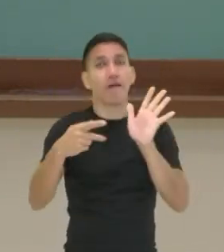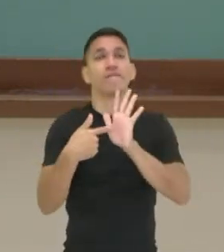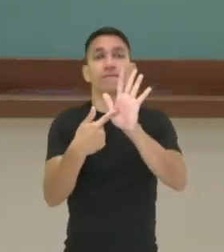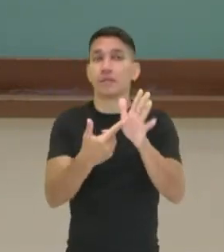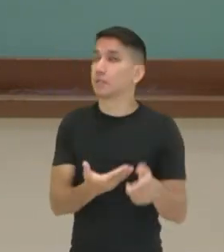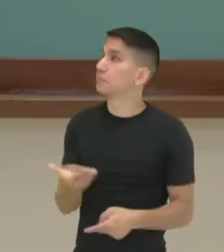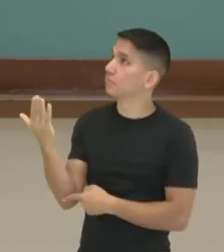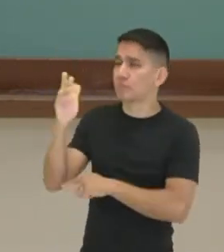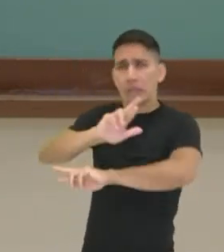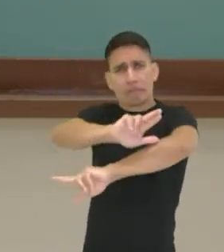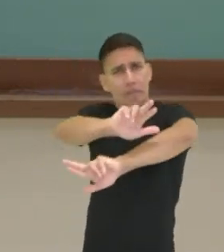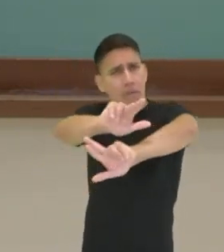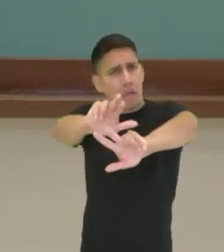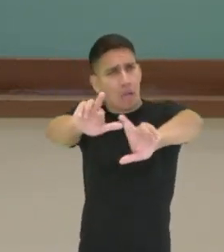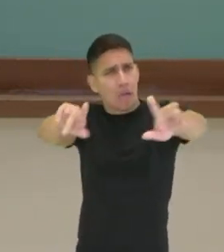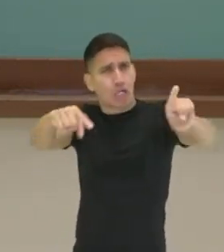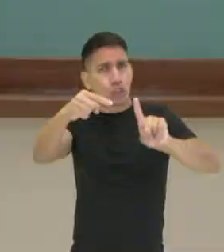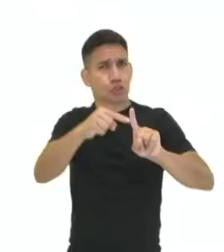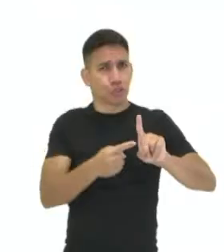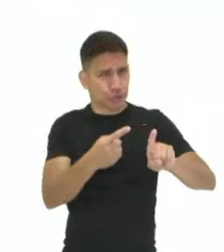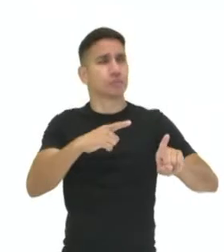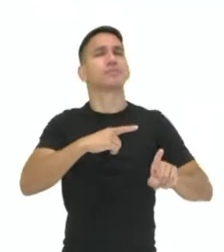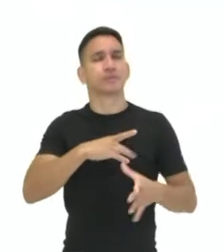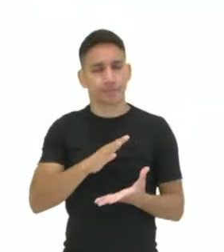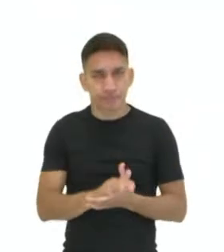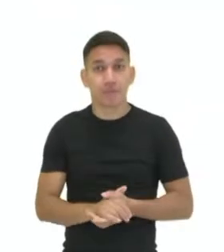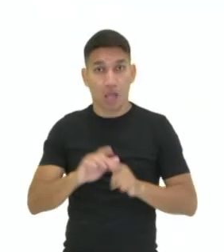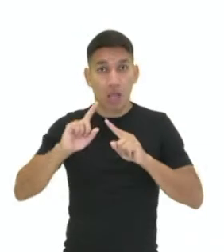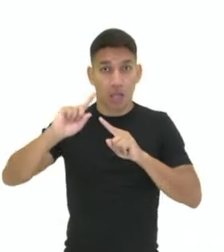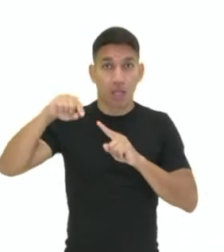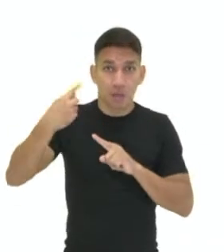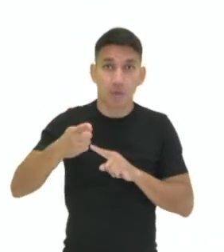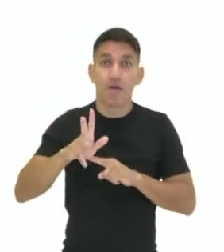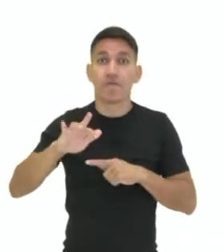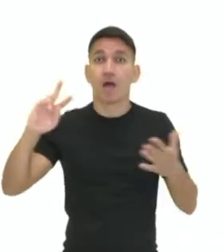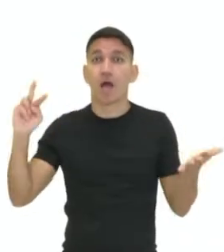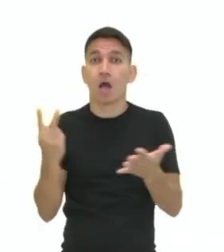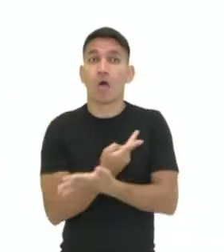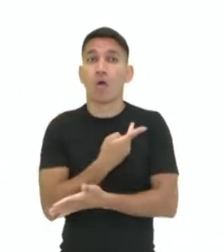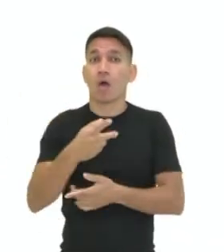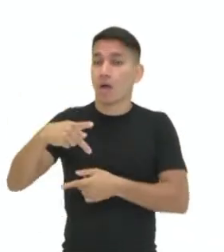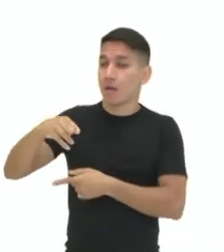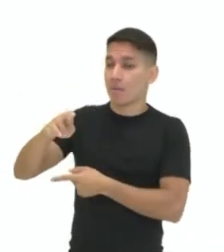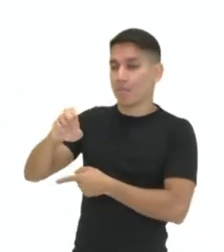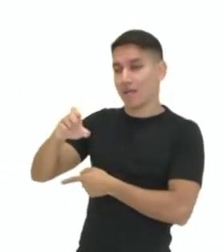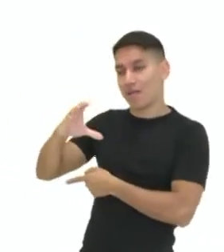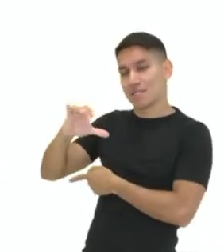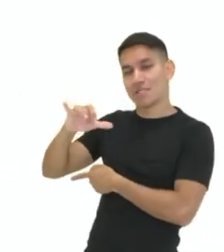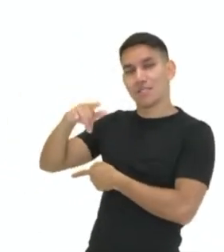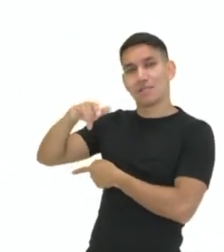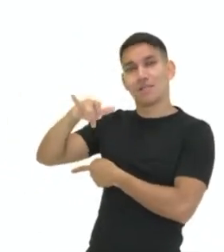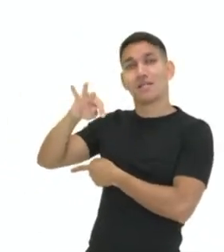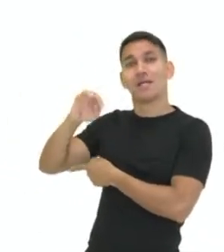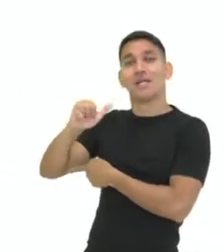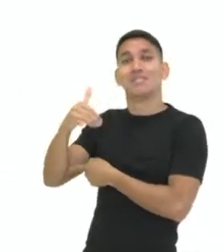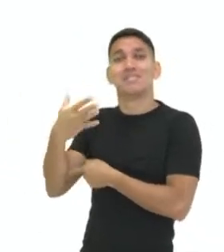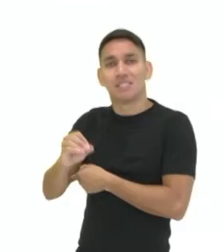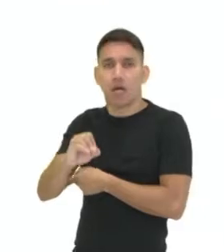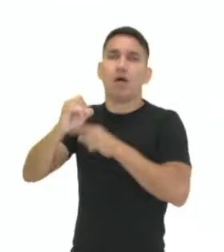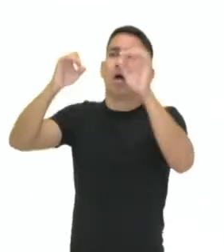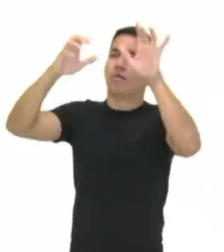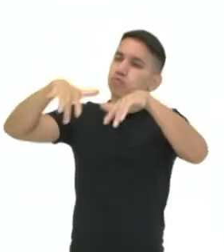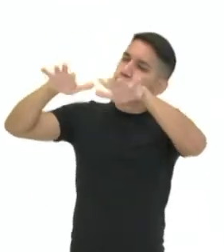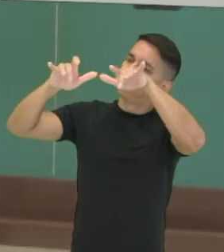de diversos tipos, né, e com o tempo ela vai fazer a chamada precipitação. Essa pode evaporar novamente, fluir pela